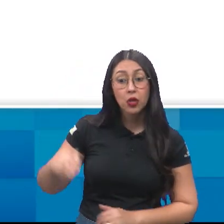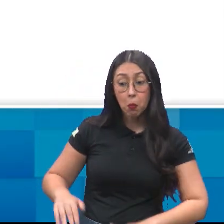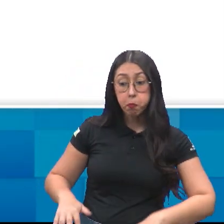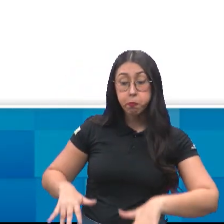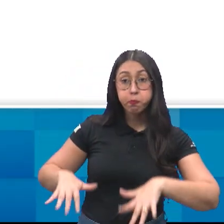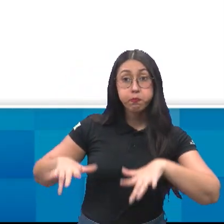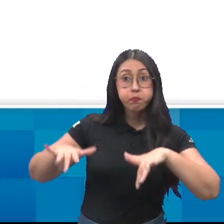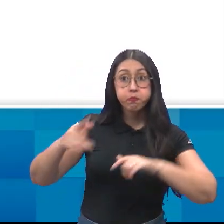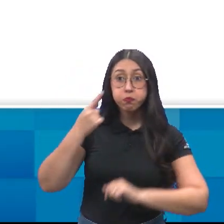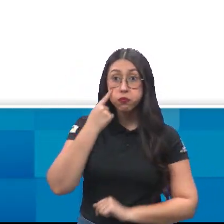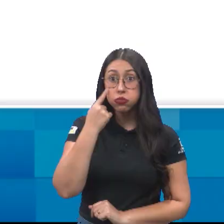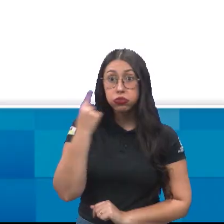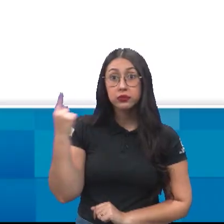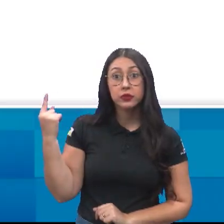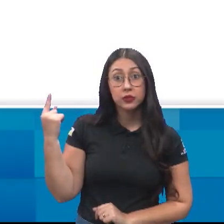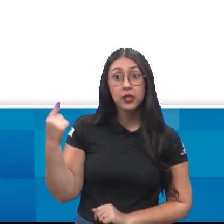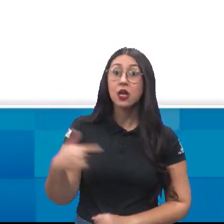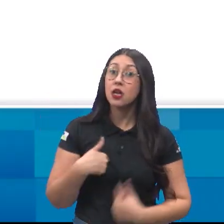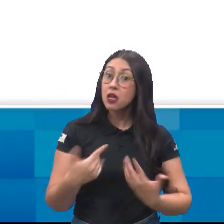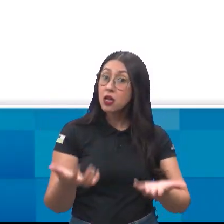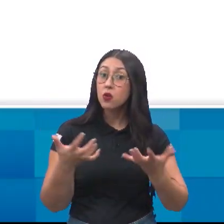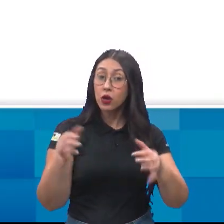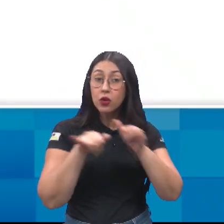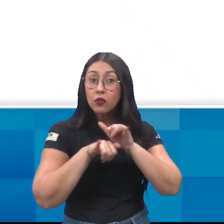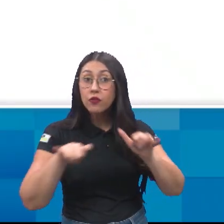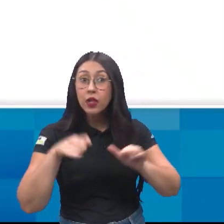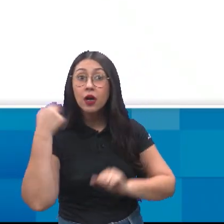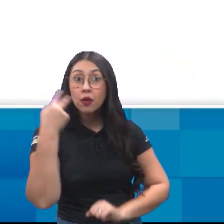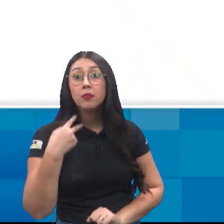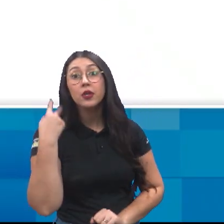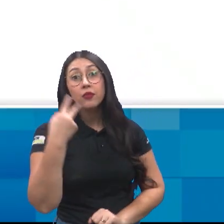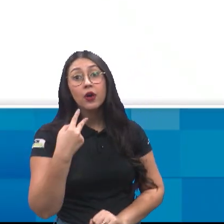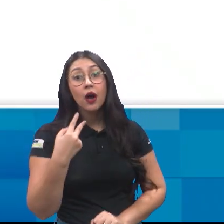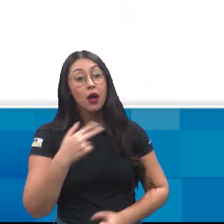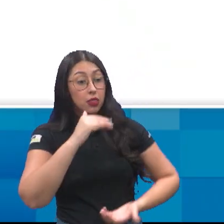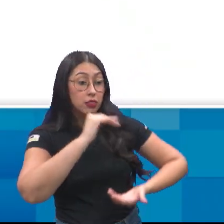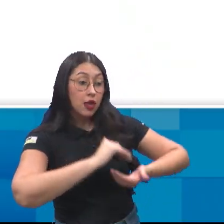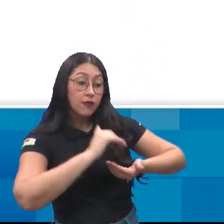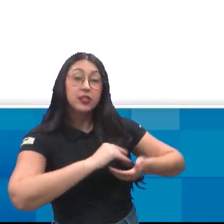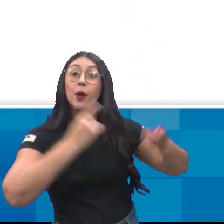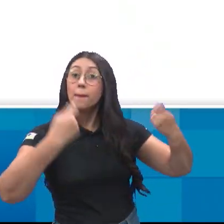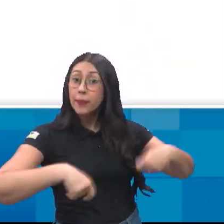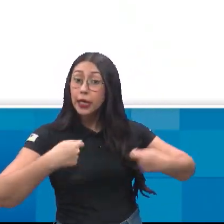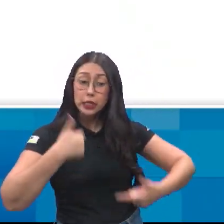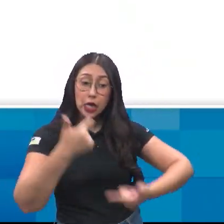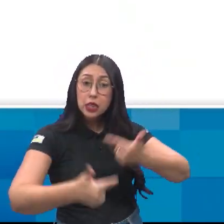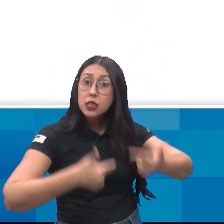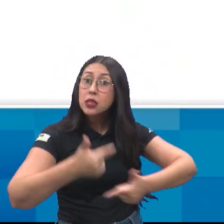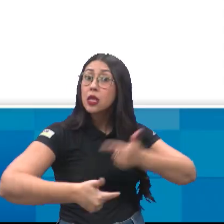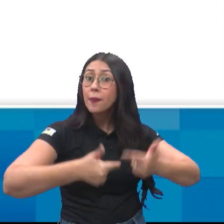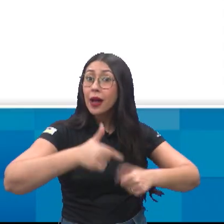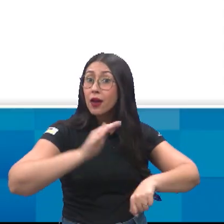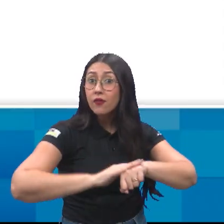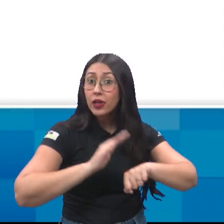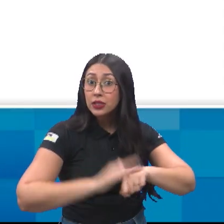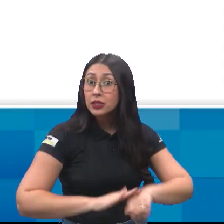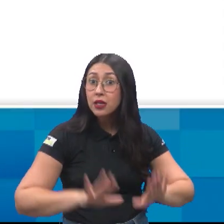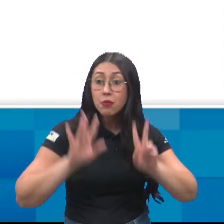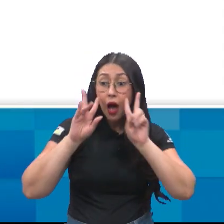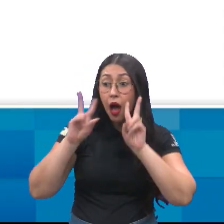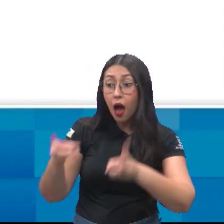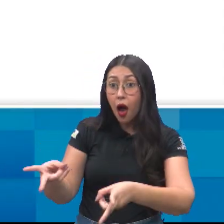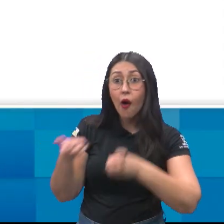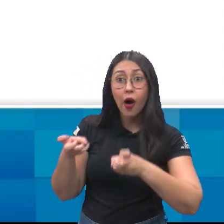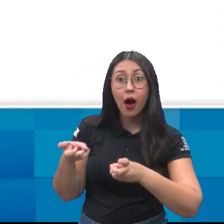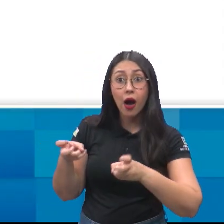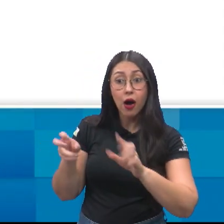Então eu quero aqui falar para os vereadores, faça a Defesa Civil, fazer o seu trabalho, mas reconhecer as famílias